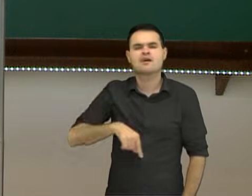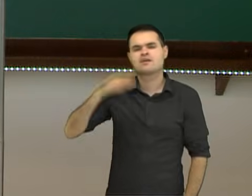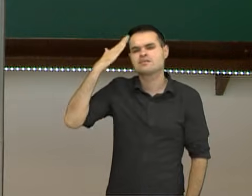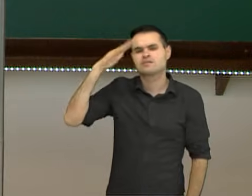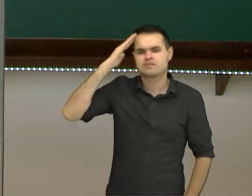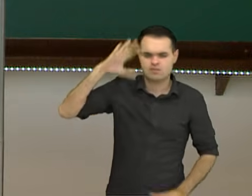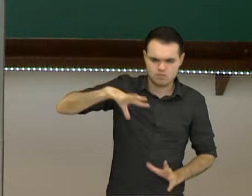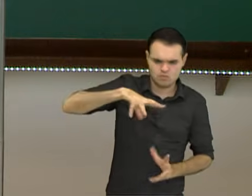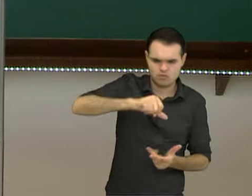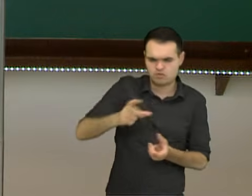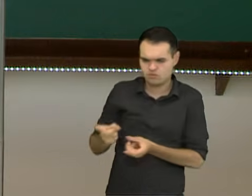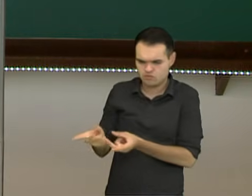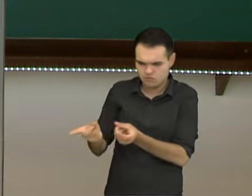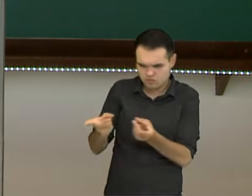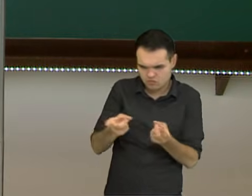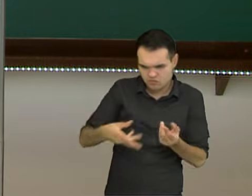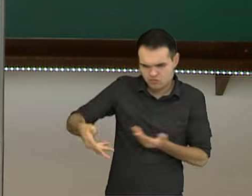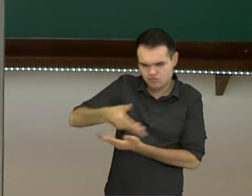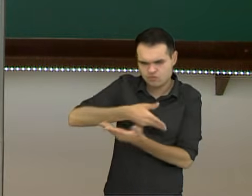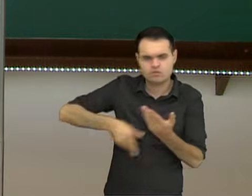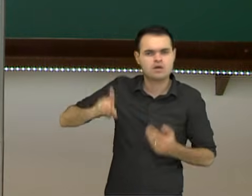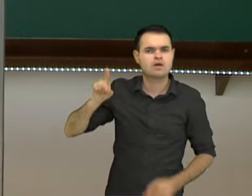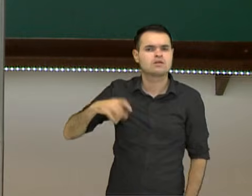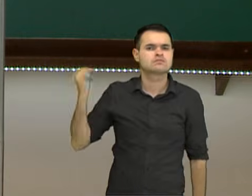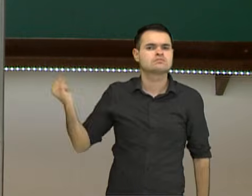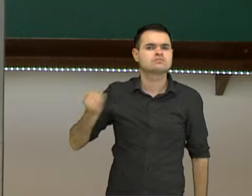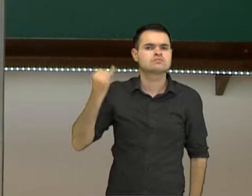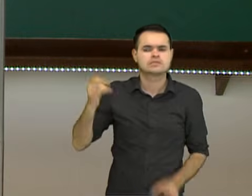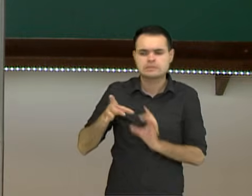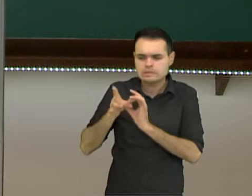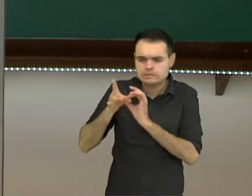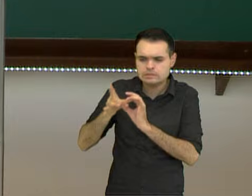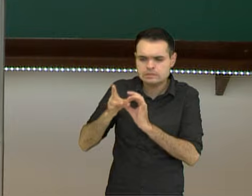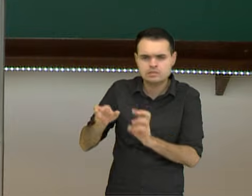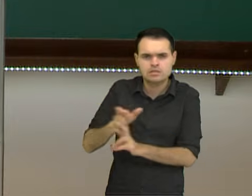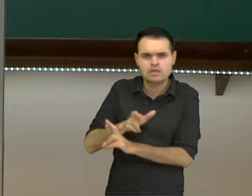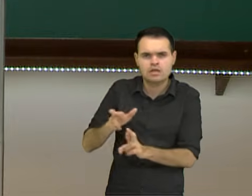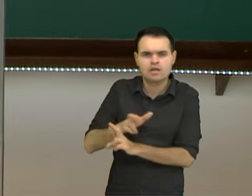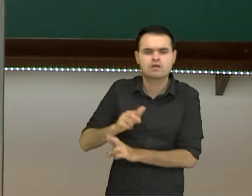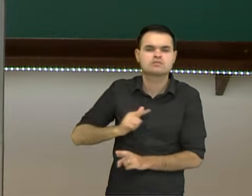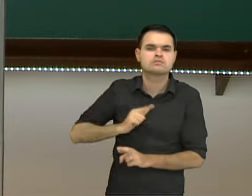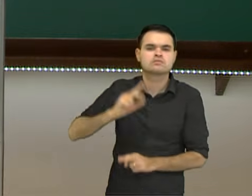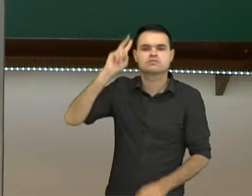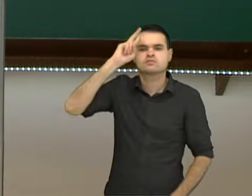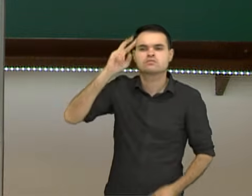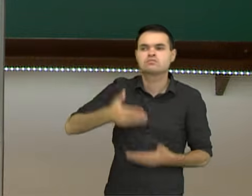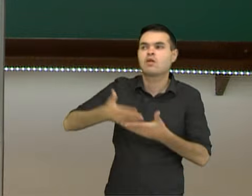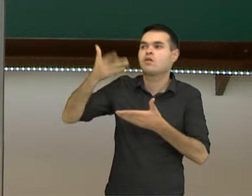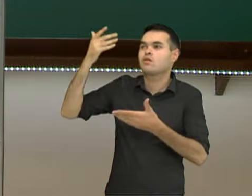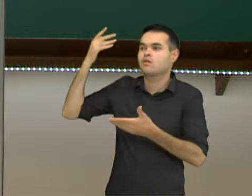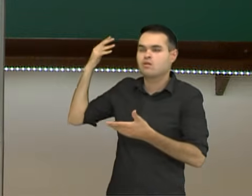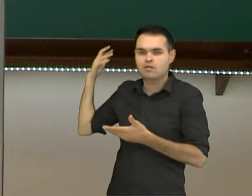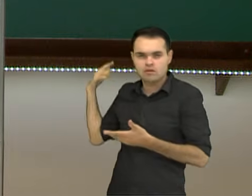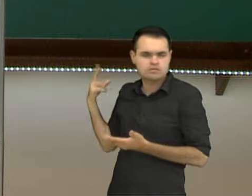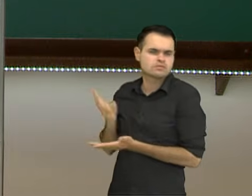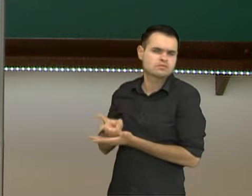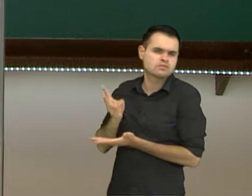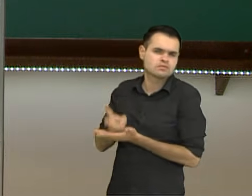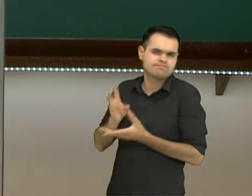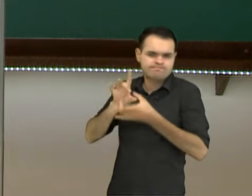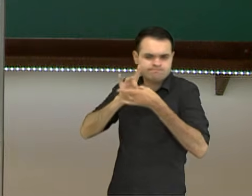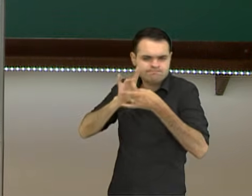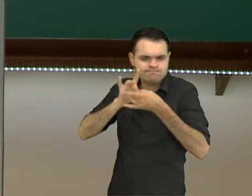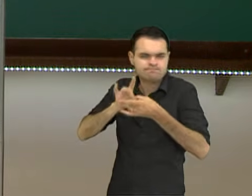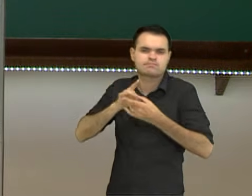sempre foi um fator importante e esteve envolvido nessas relações da história, nessas relações do comércio,